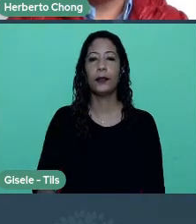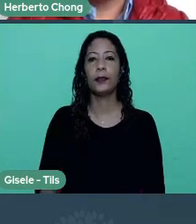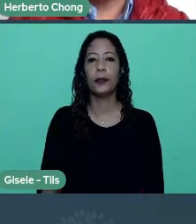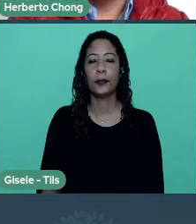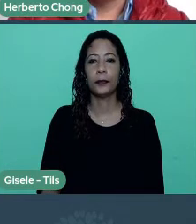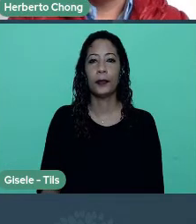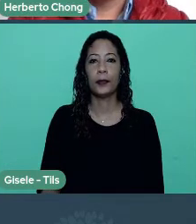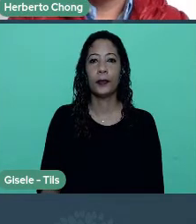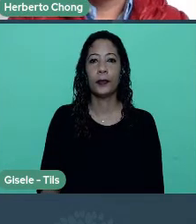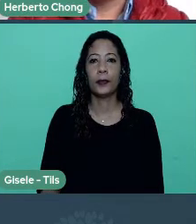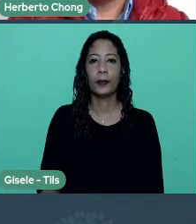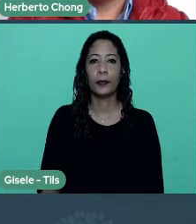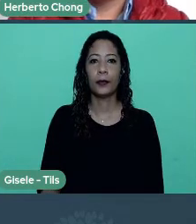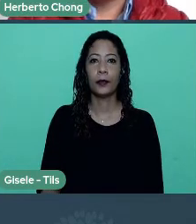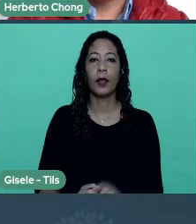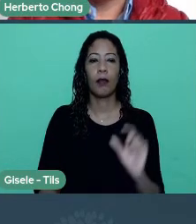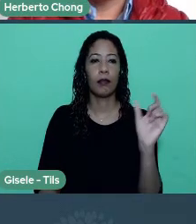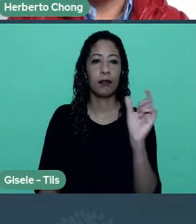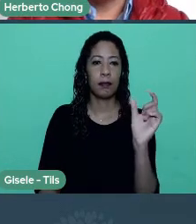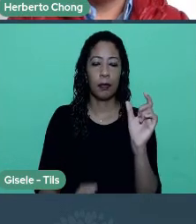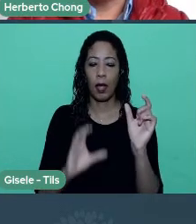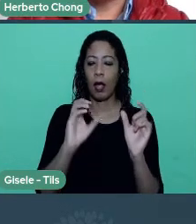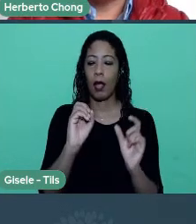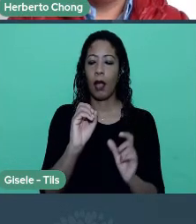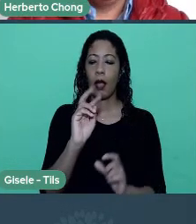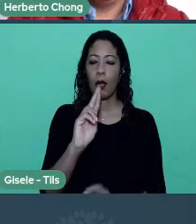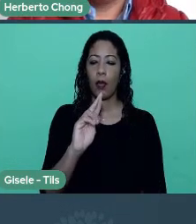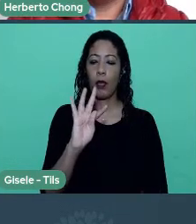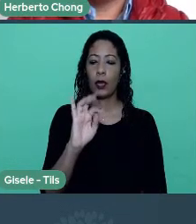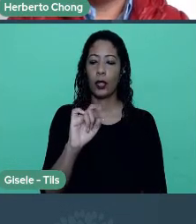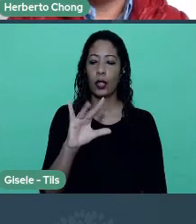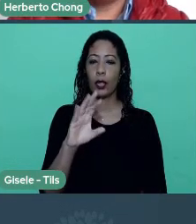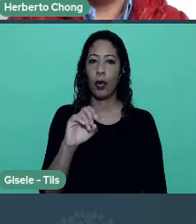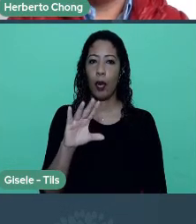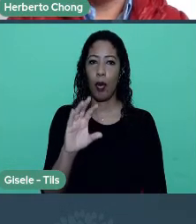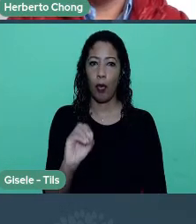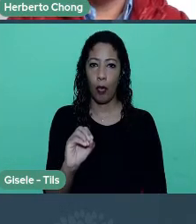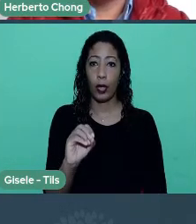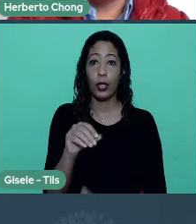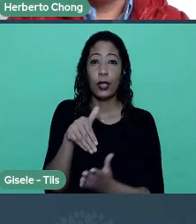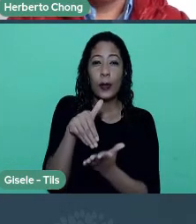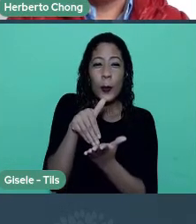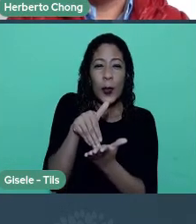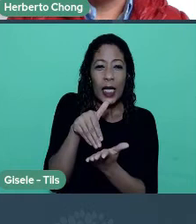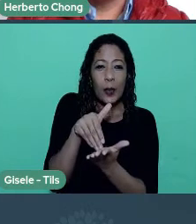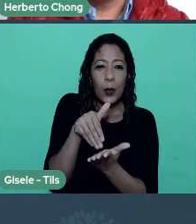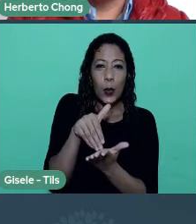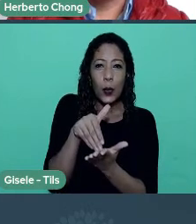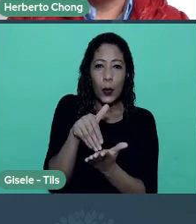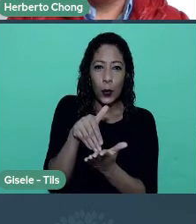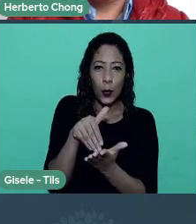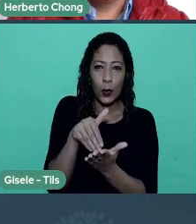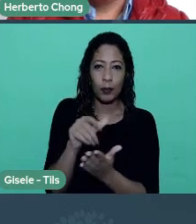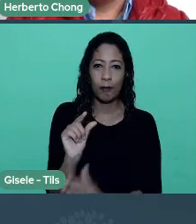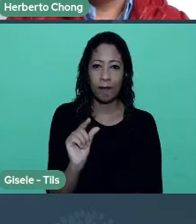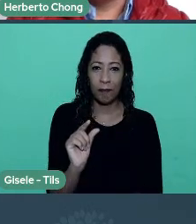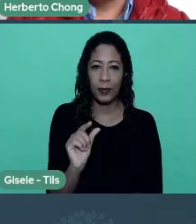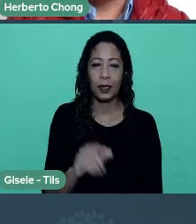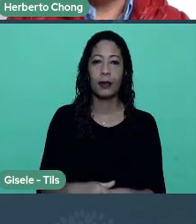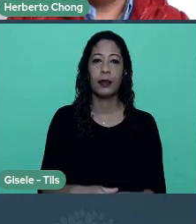A dose de corticoide para essas crianças é a mínima necessária, então se a gente pôr a dose de